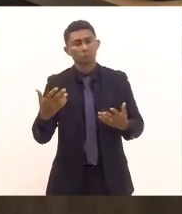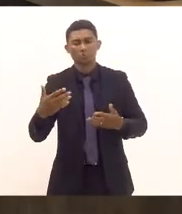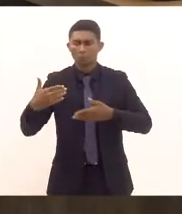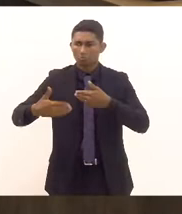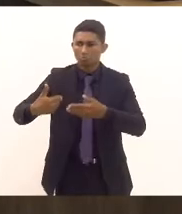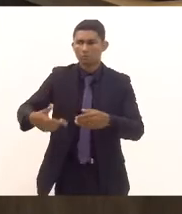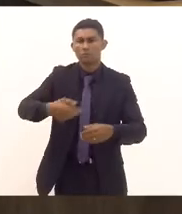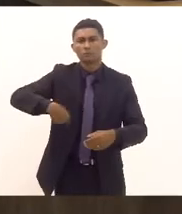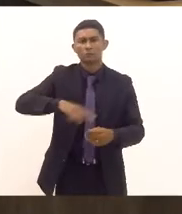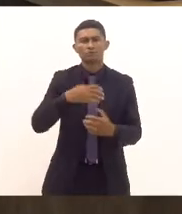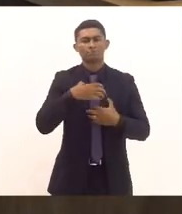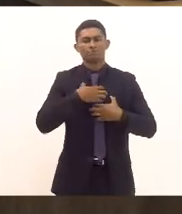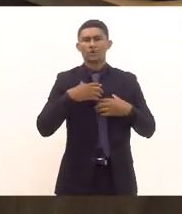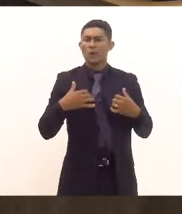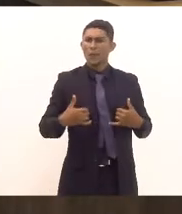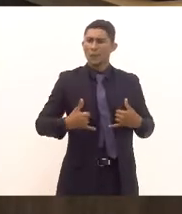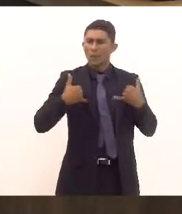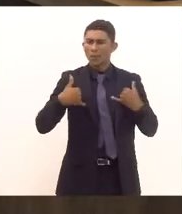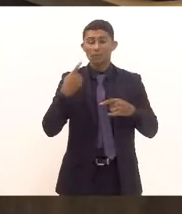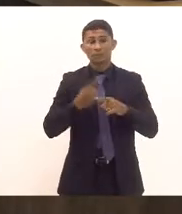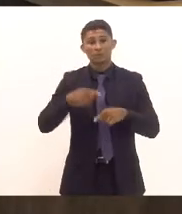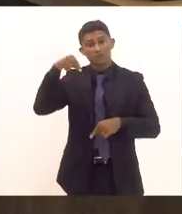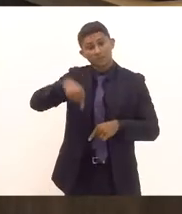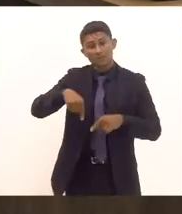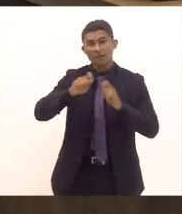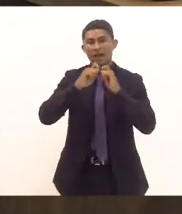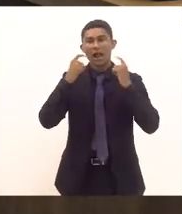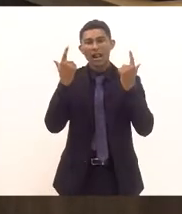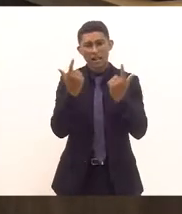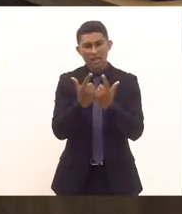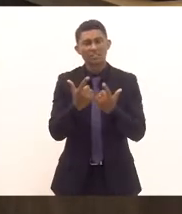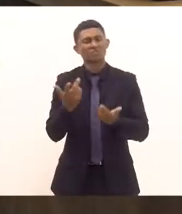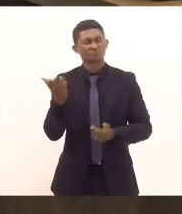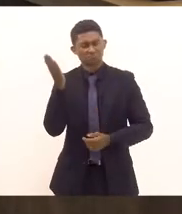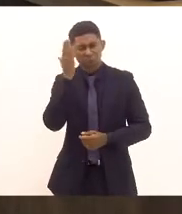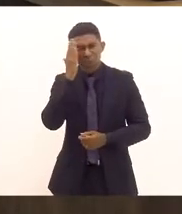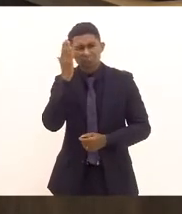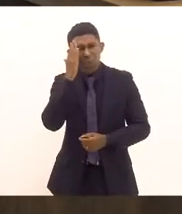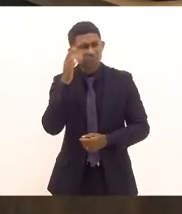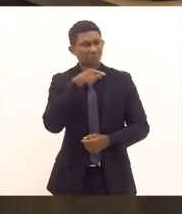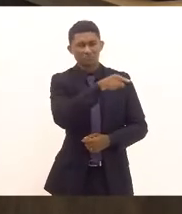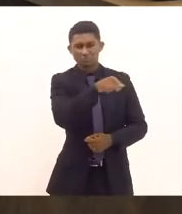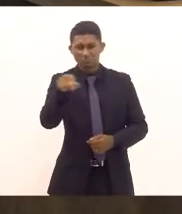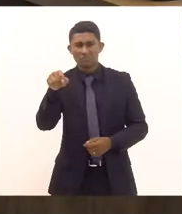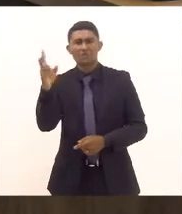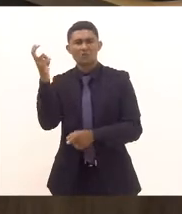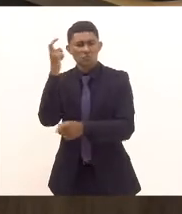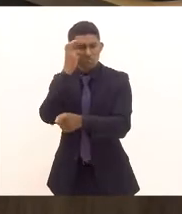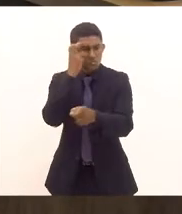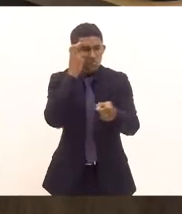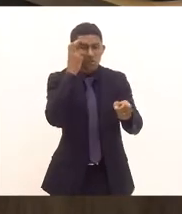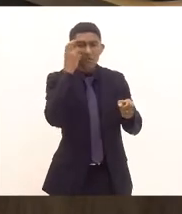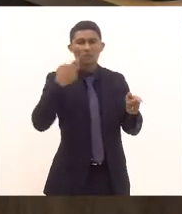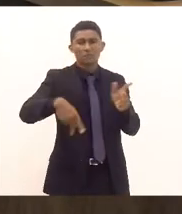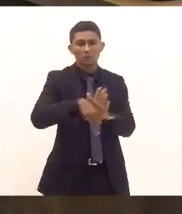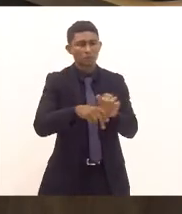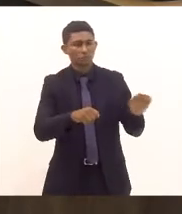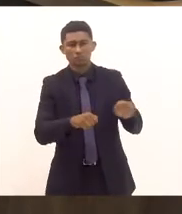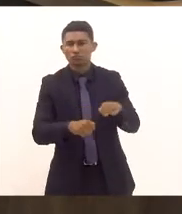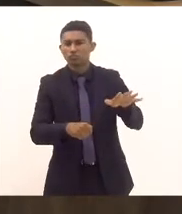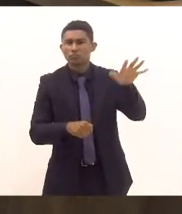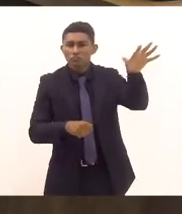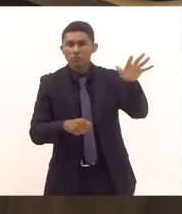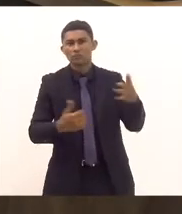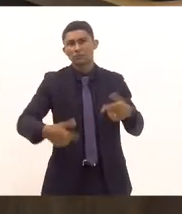mais nos orgulha muito reconhecimento que essa casa vem fazendo da produção de Cultura periférica da cultura de rua